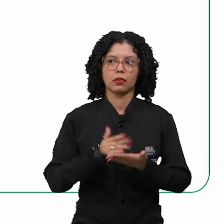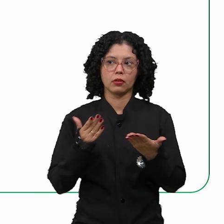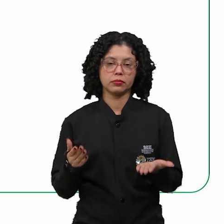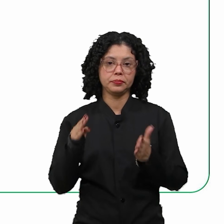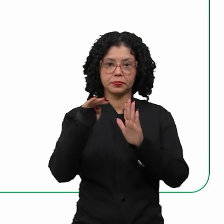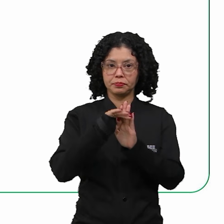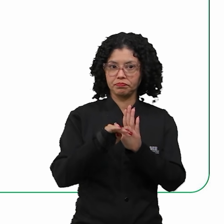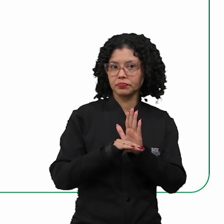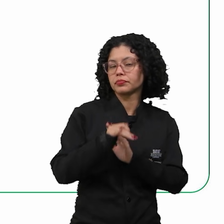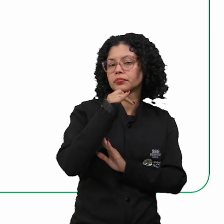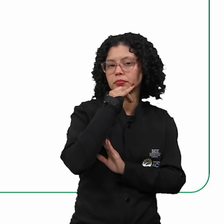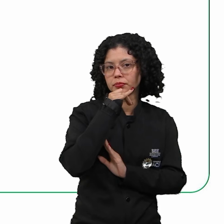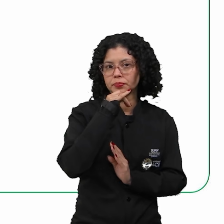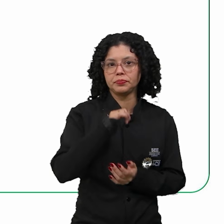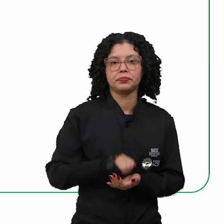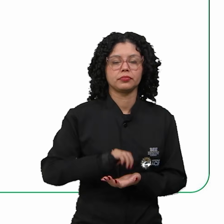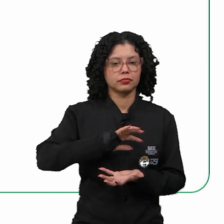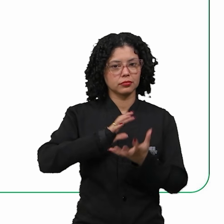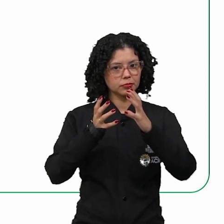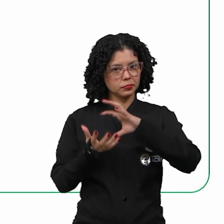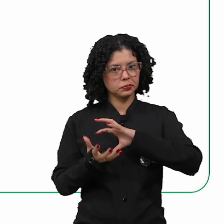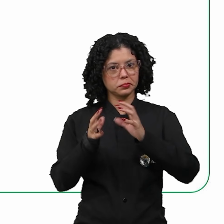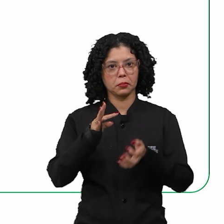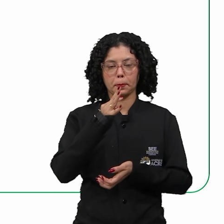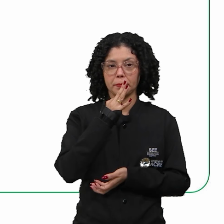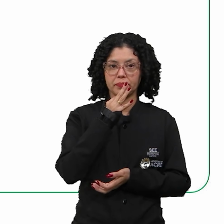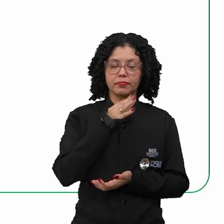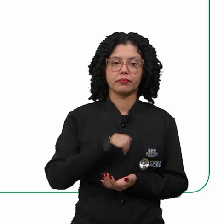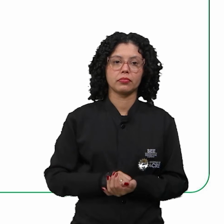esses os exemplos de corpos redondos mais conhecidos.